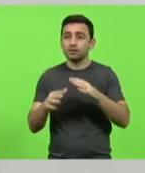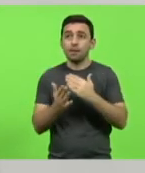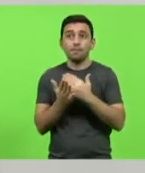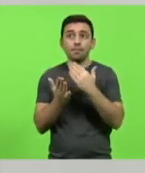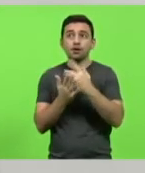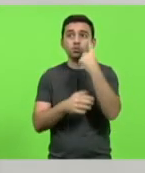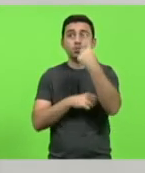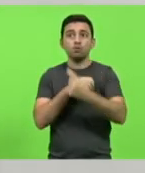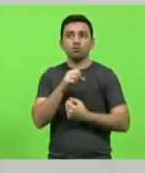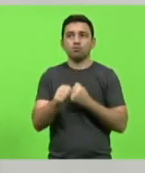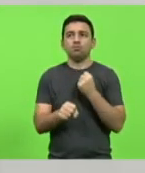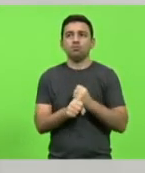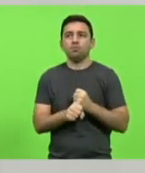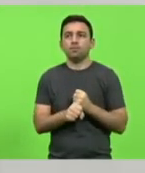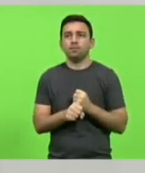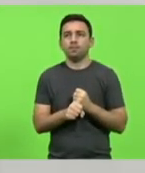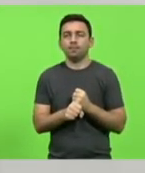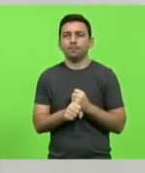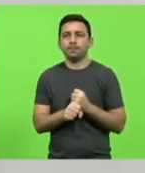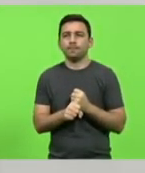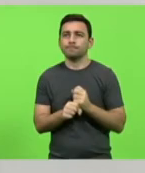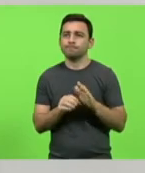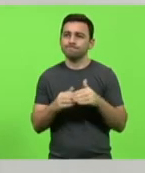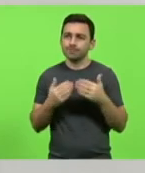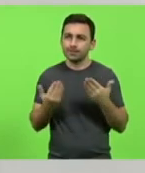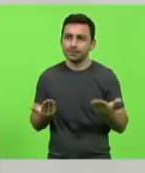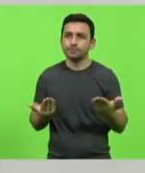vezes. É nesse sentido,